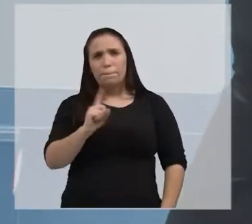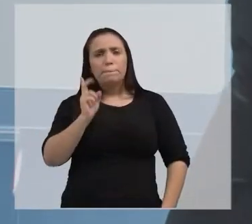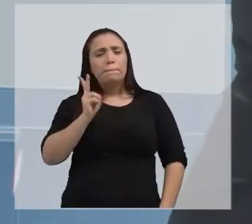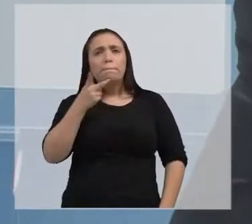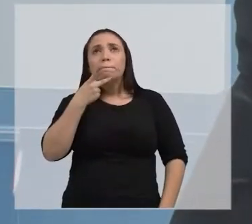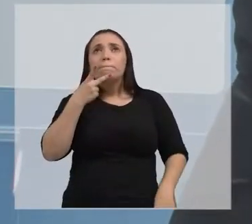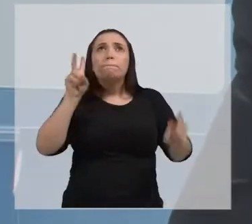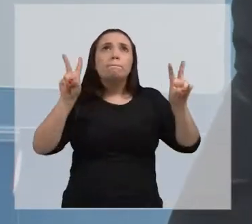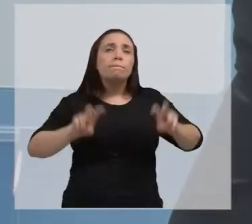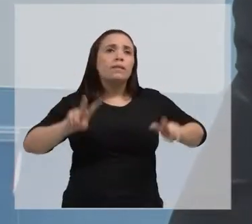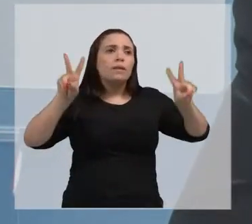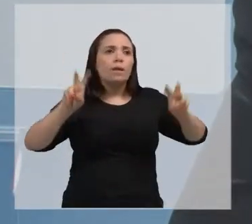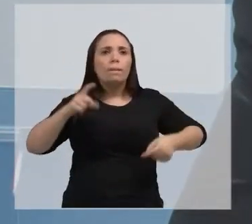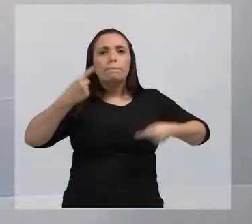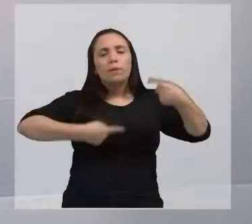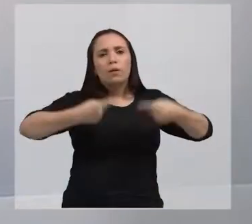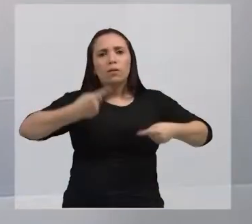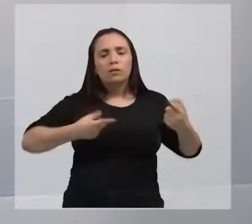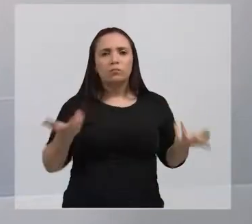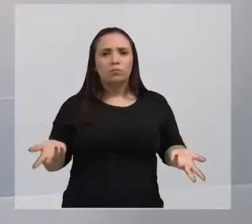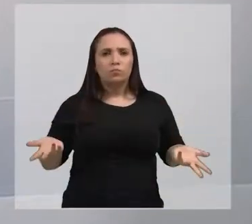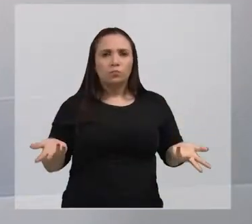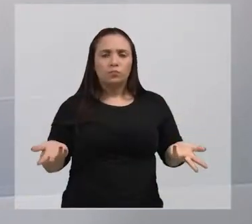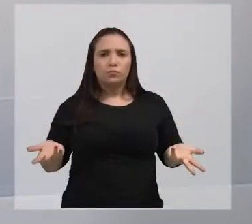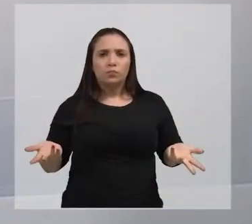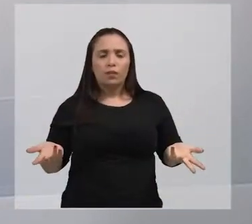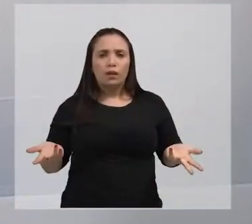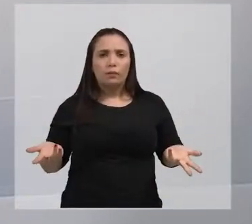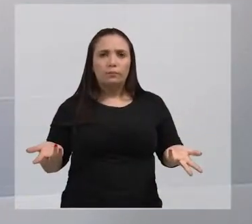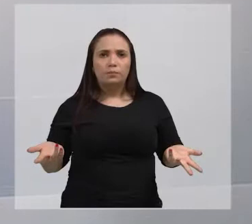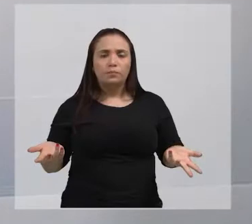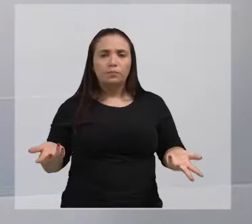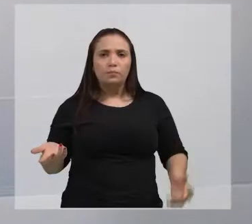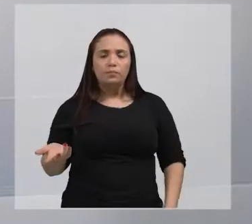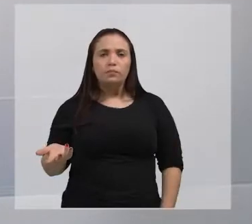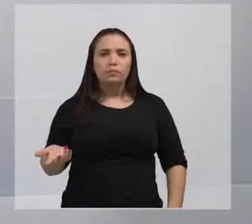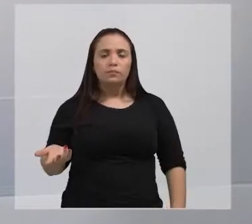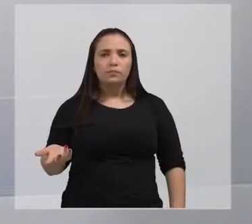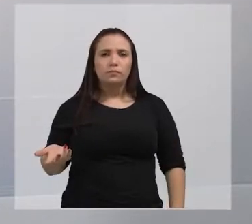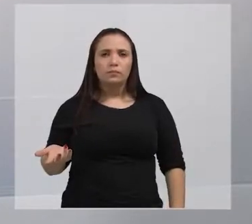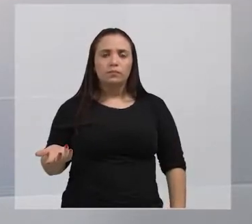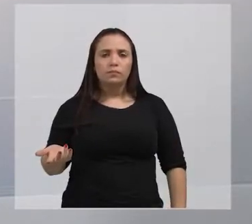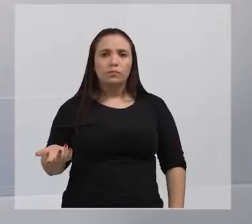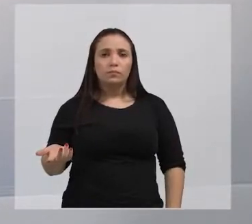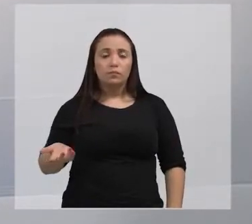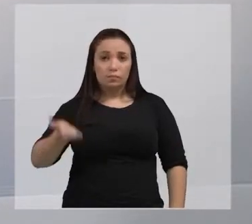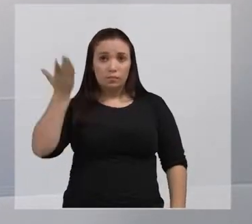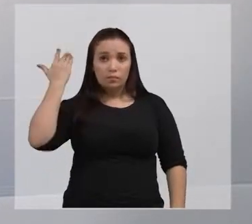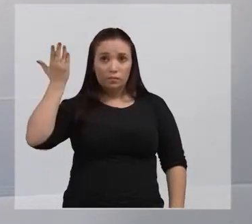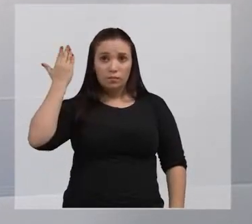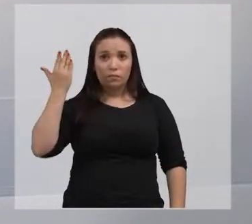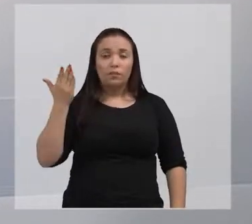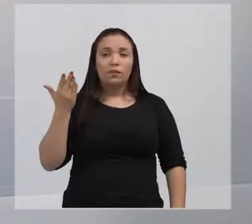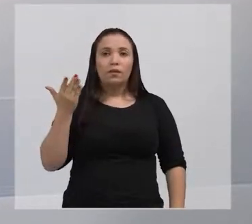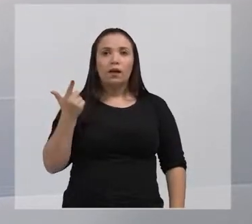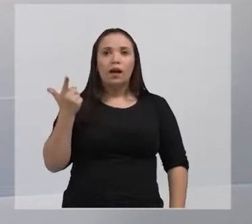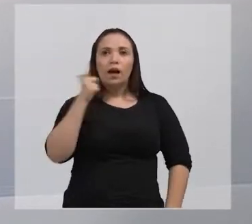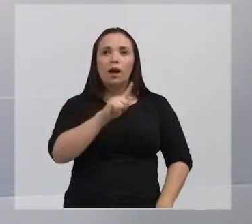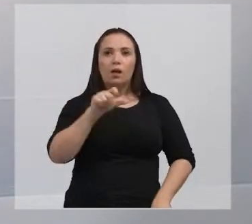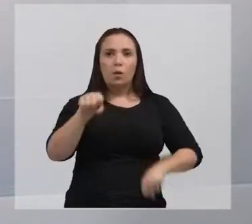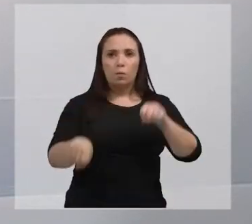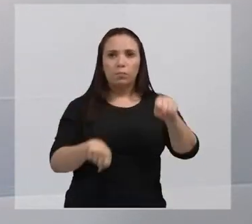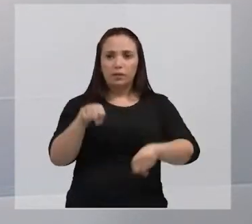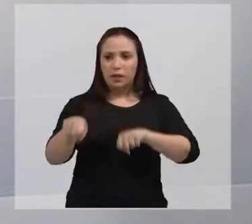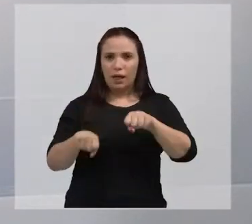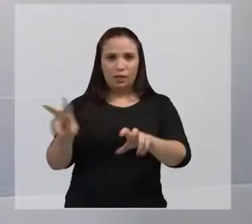esse país, cara. Um exemplo tão simples, a gente ganhava uma bicicleta, a gente corria para a rua, uma bicicleta, uma bola, para